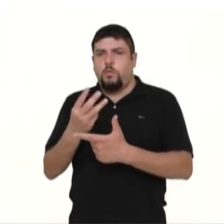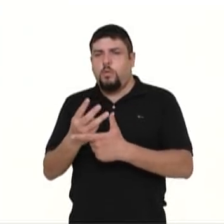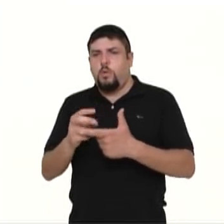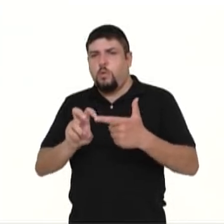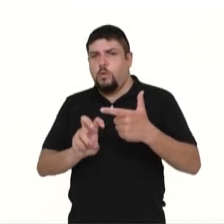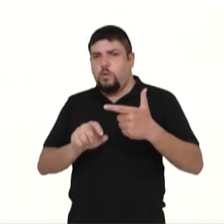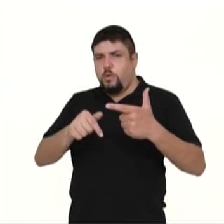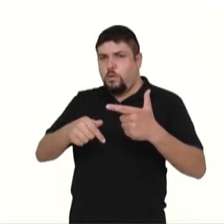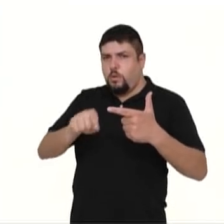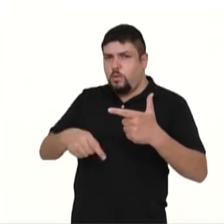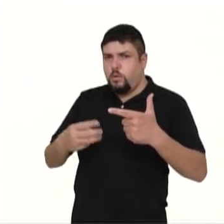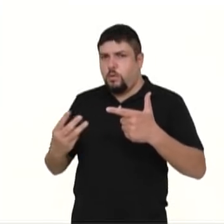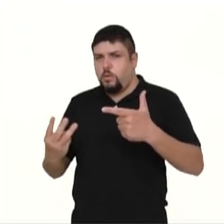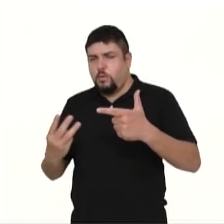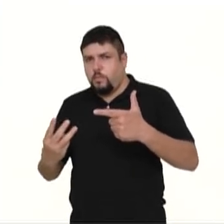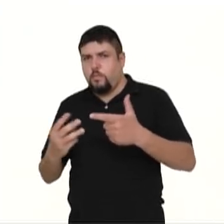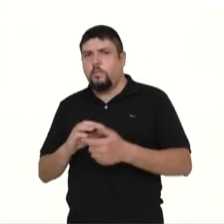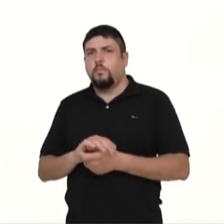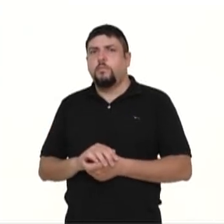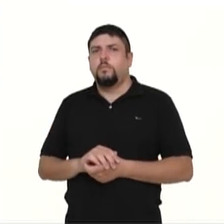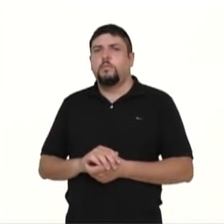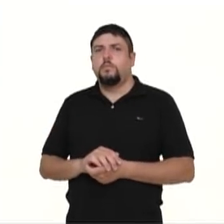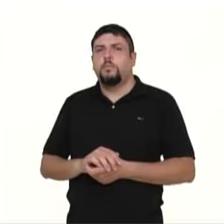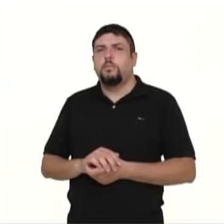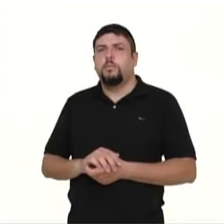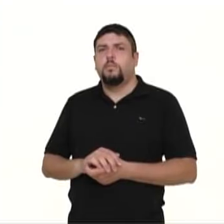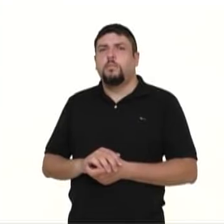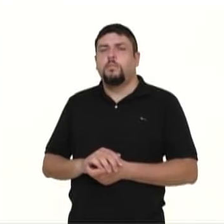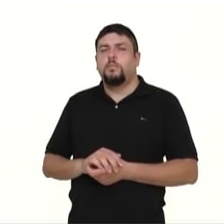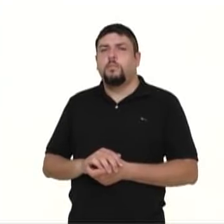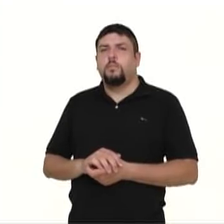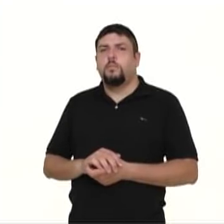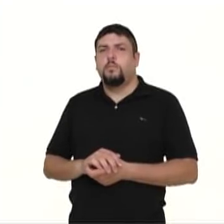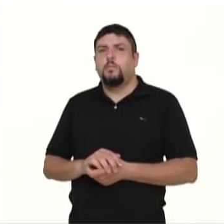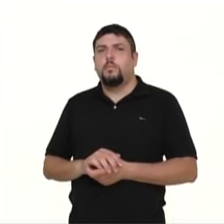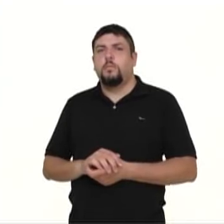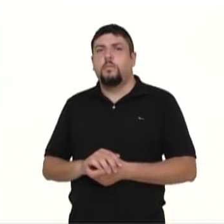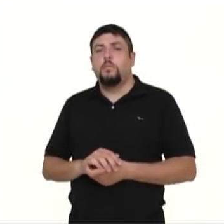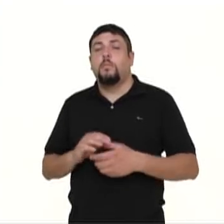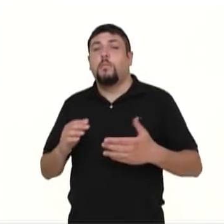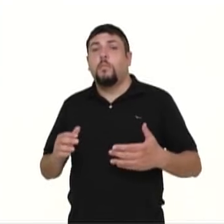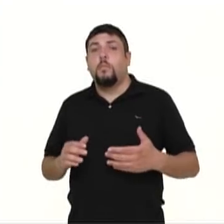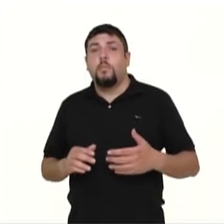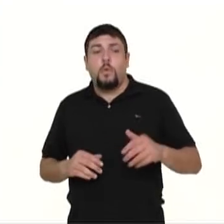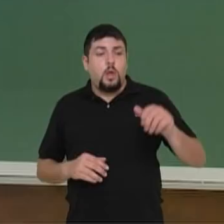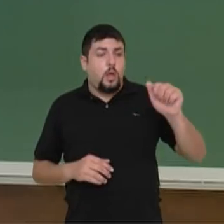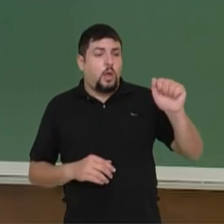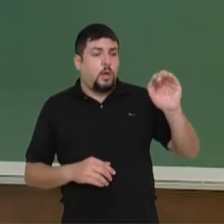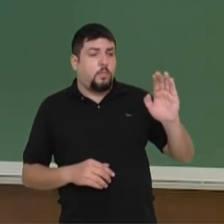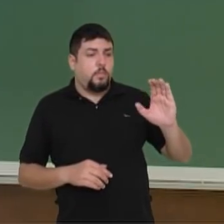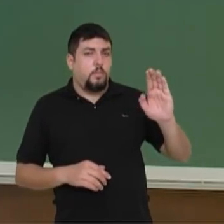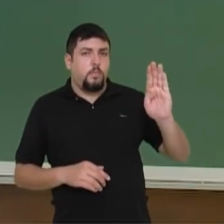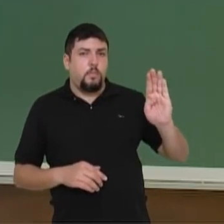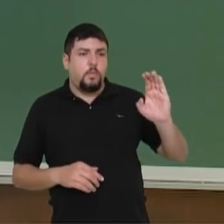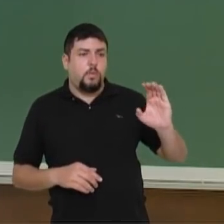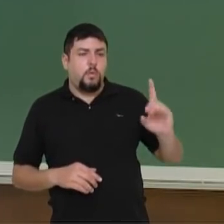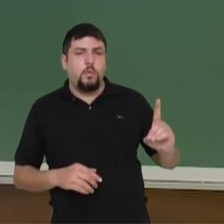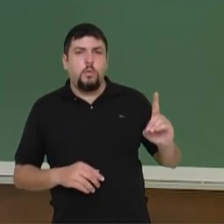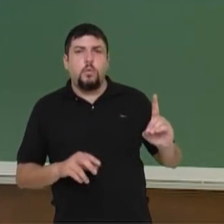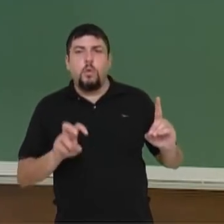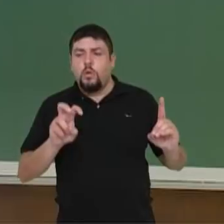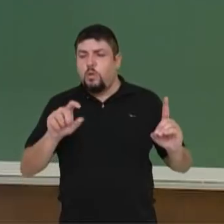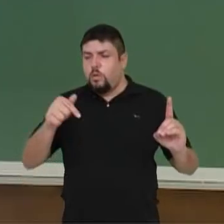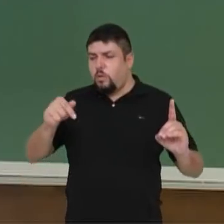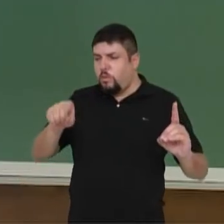57,33. Tá? É uma dízima periódica. Como não tem 57,33 na minha resposta, eu vou arredondar